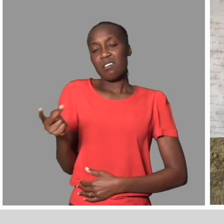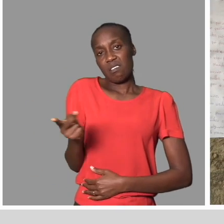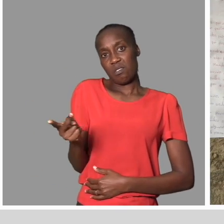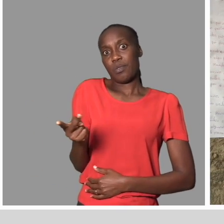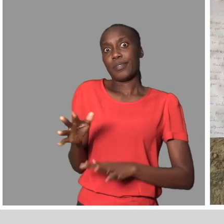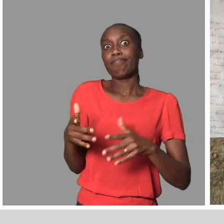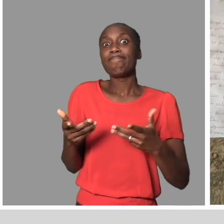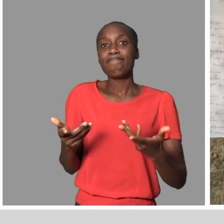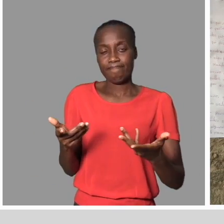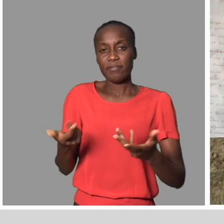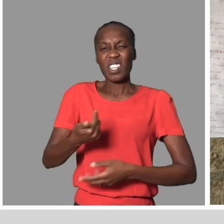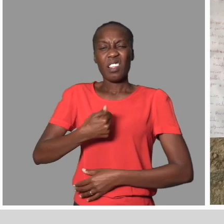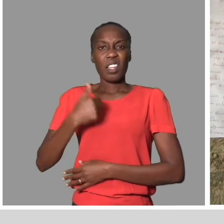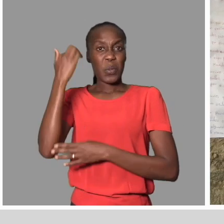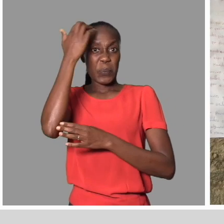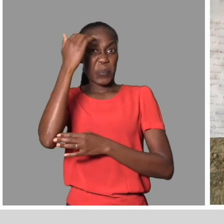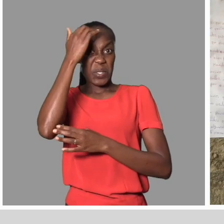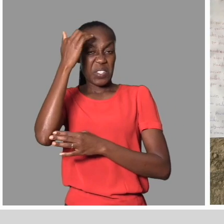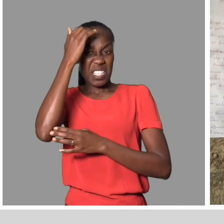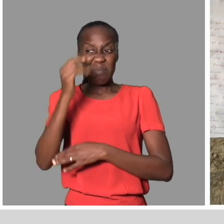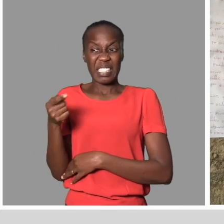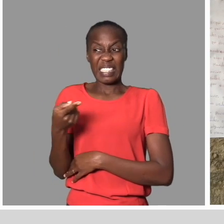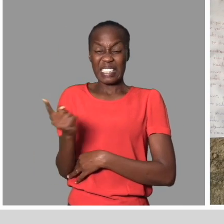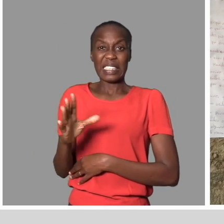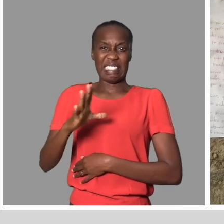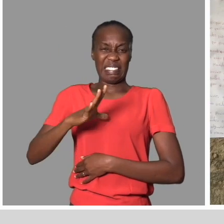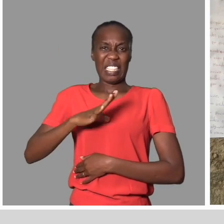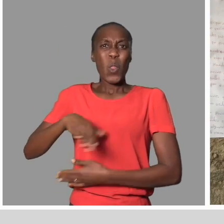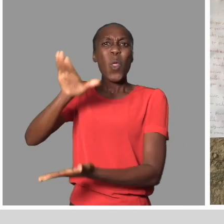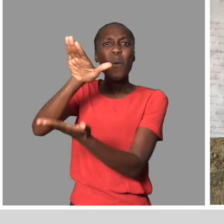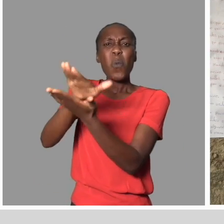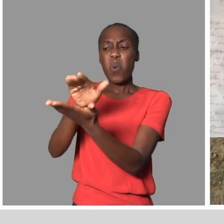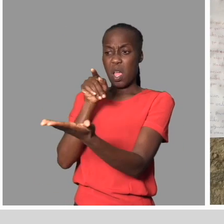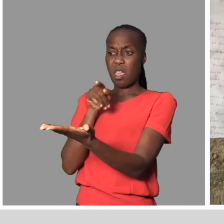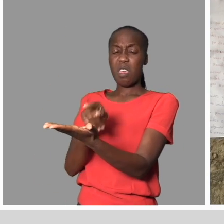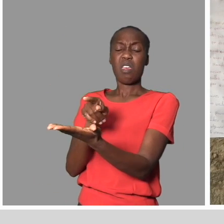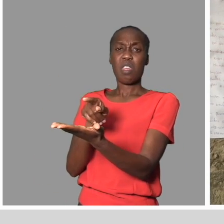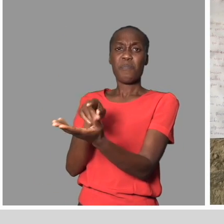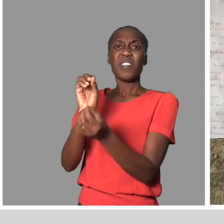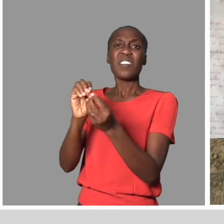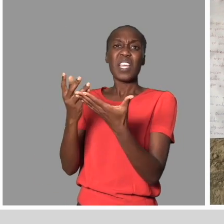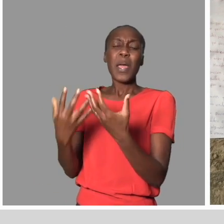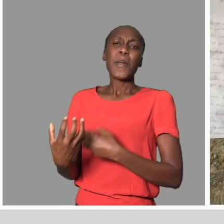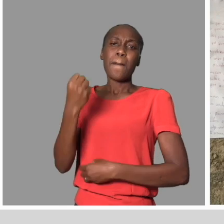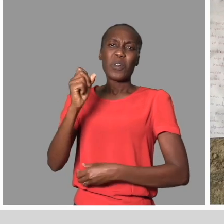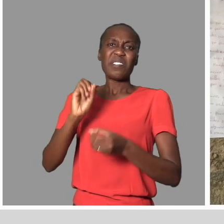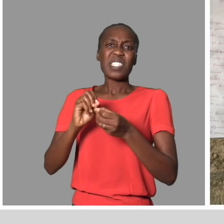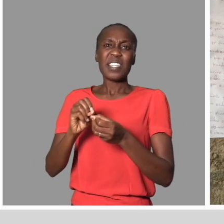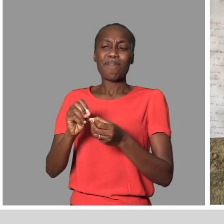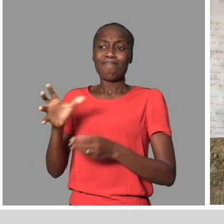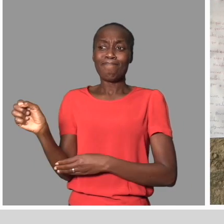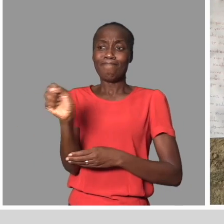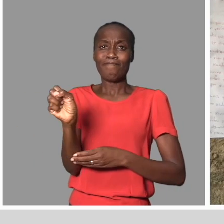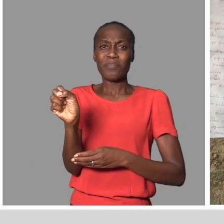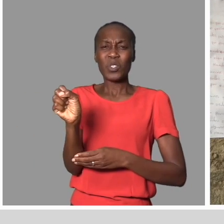Eu acho que estar num ambiente onde há um compromisso, talvez, que possam se beneficiar